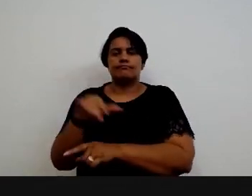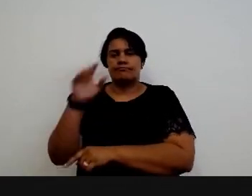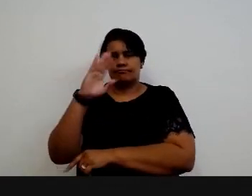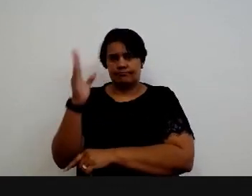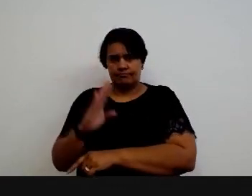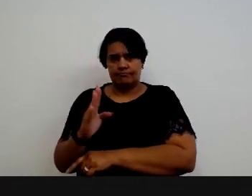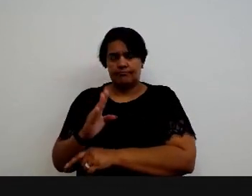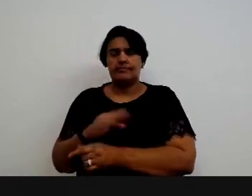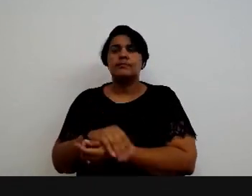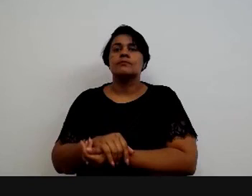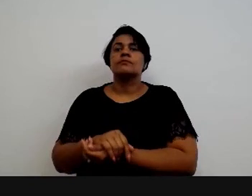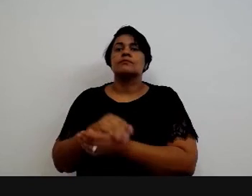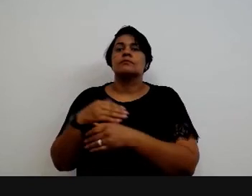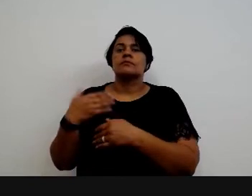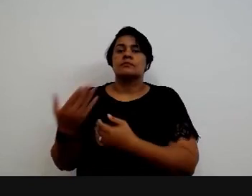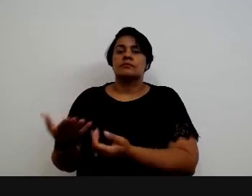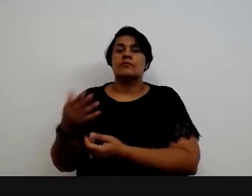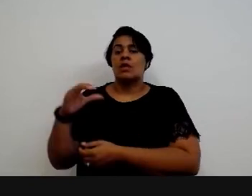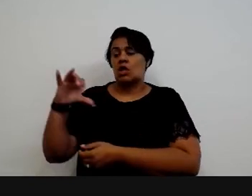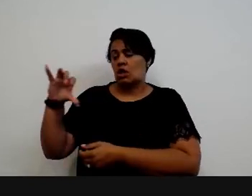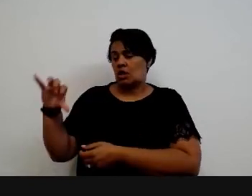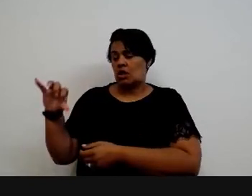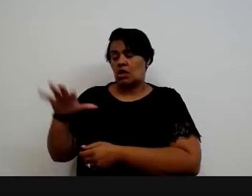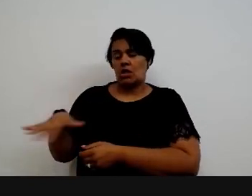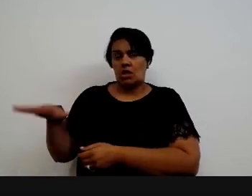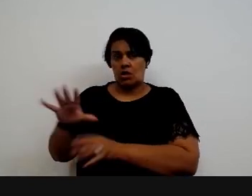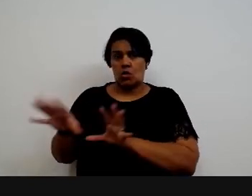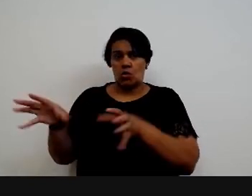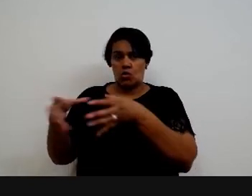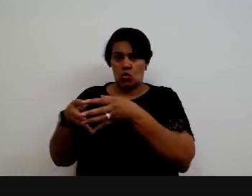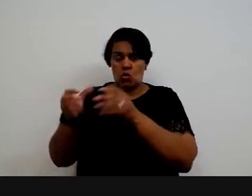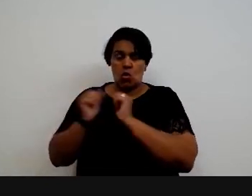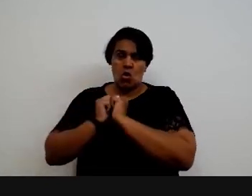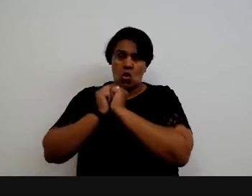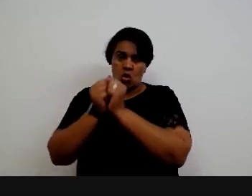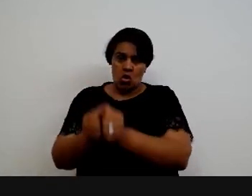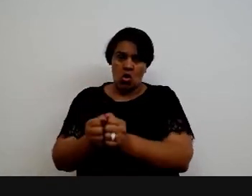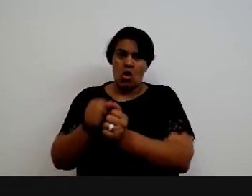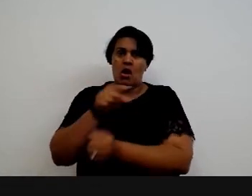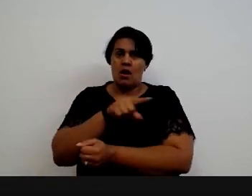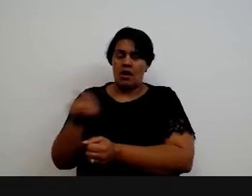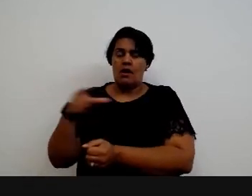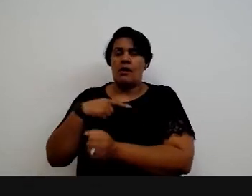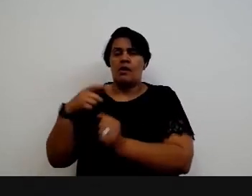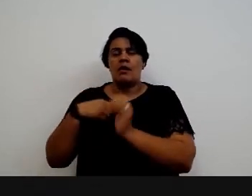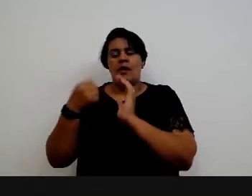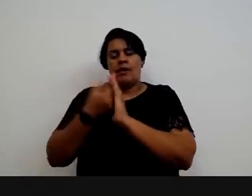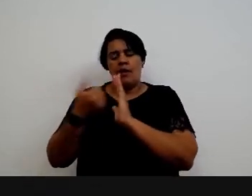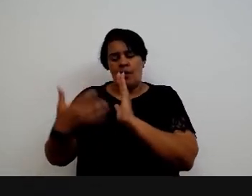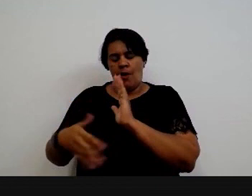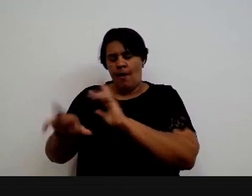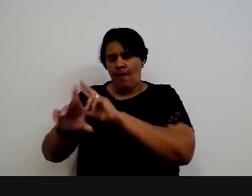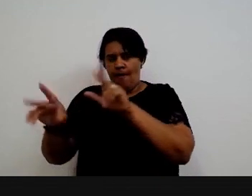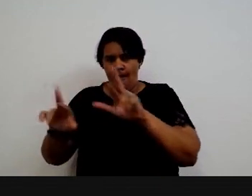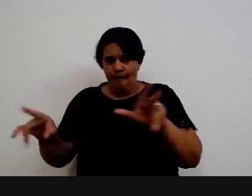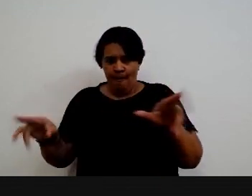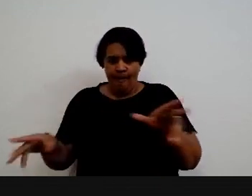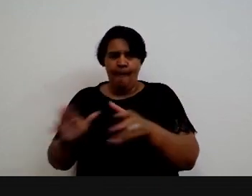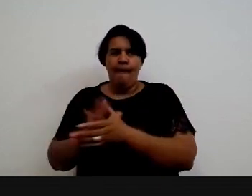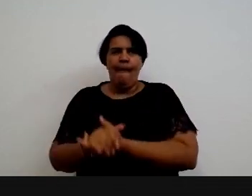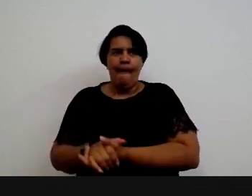área do terceiro setor. E todos os outros 9 colegas que estavam lá comigo tinham características muito diferentes. Então, por exemplo, a